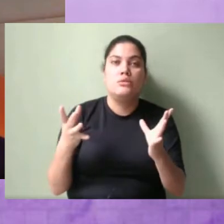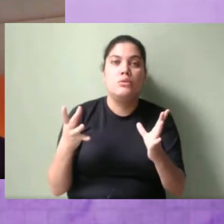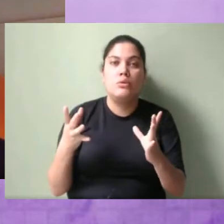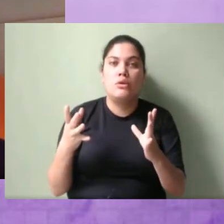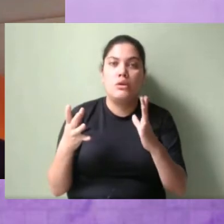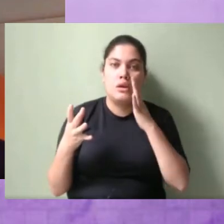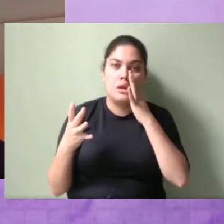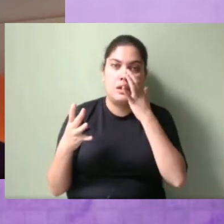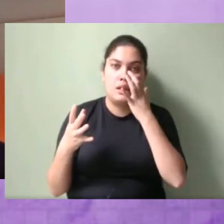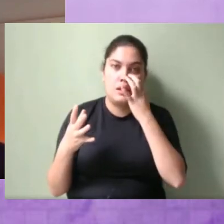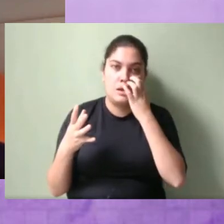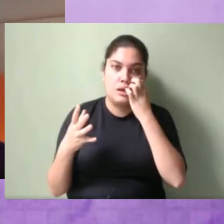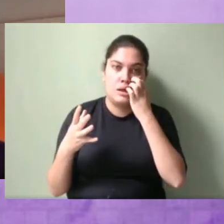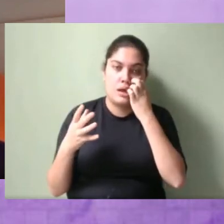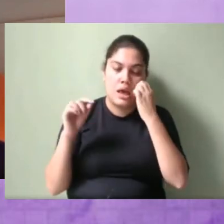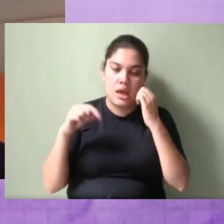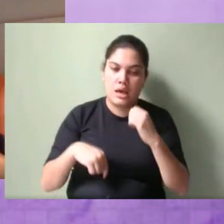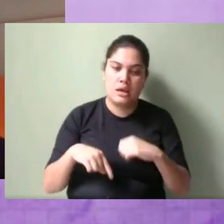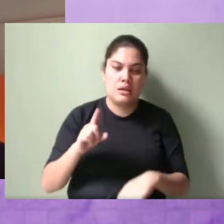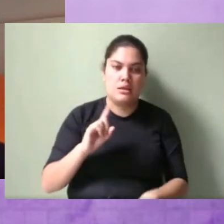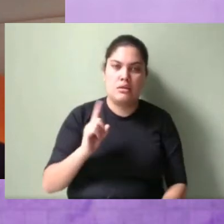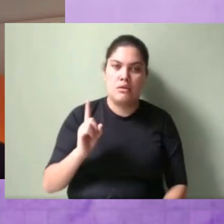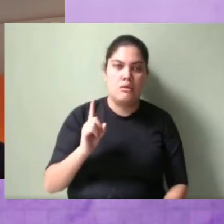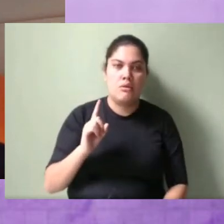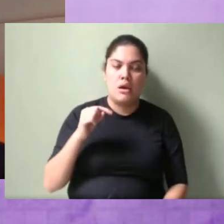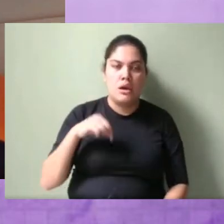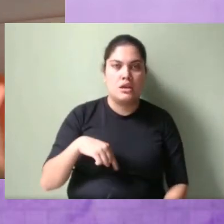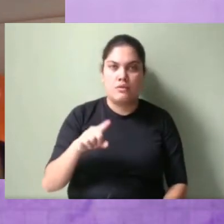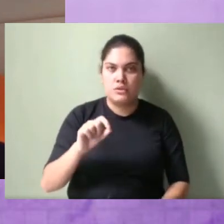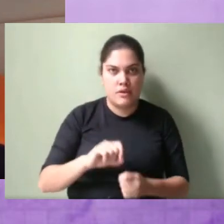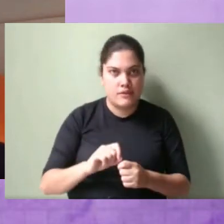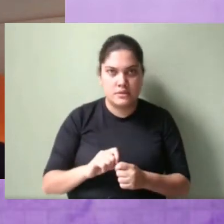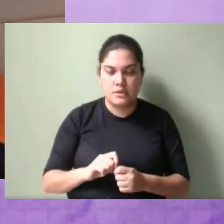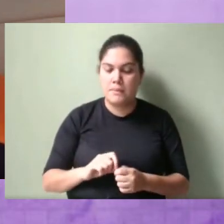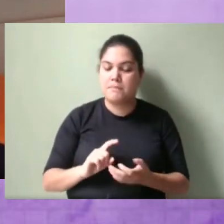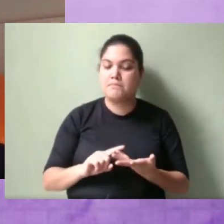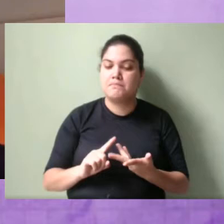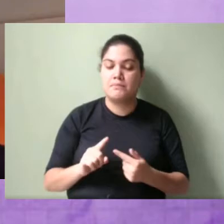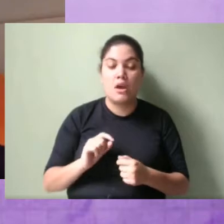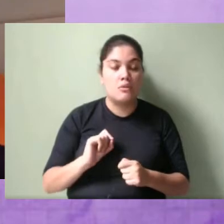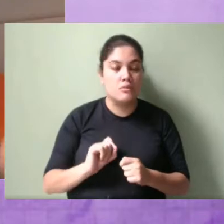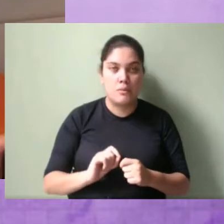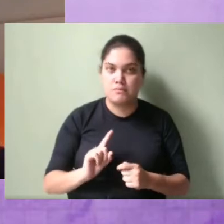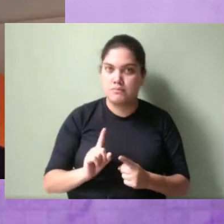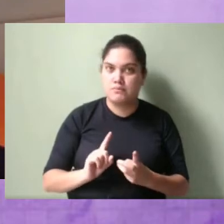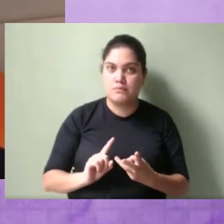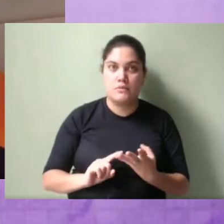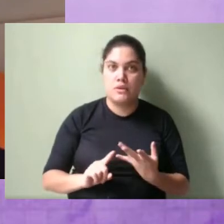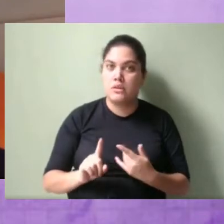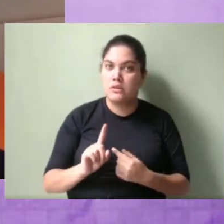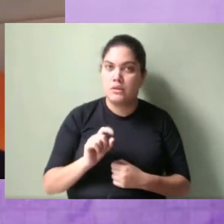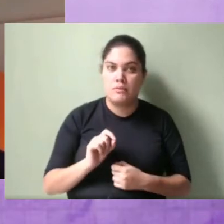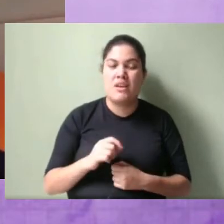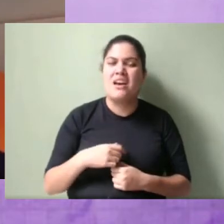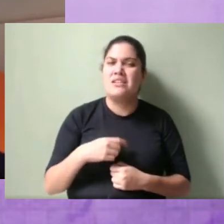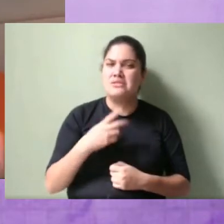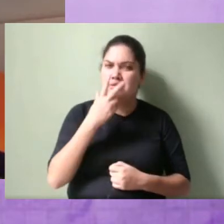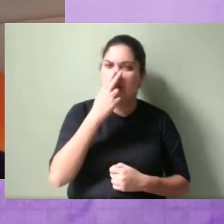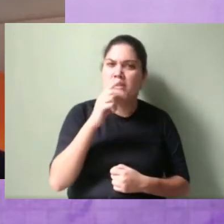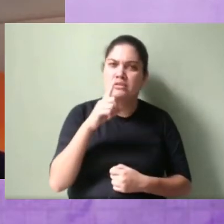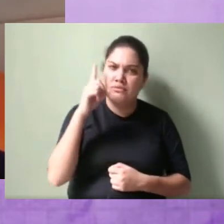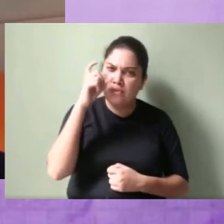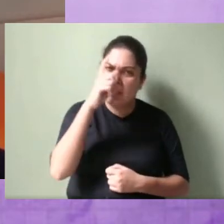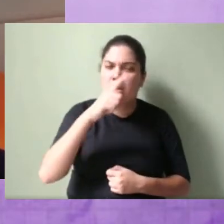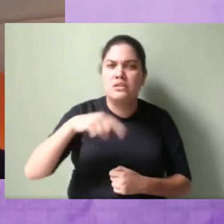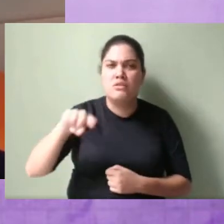entre o que eu permito e o que você oferece, e eu me sinto à vontade para reforçar essa fronteira. Aqui